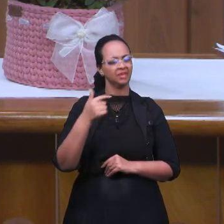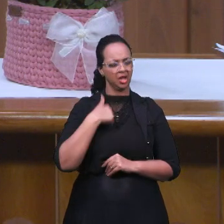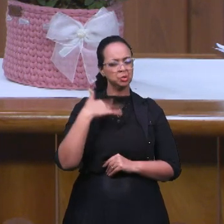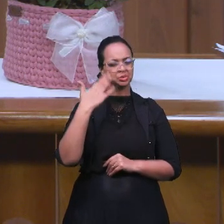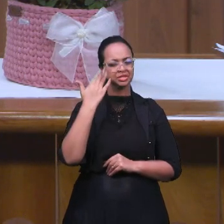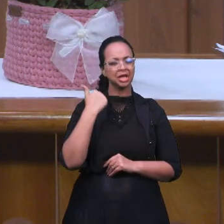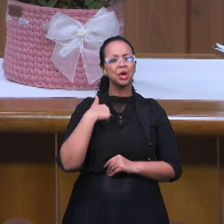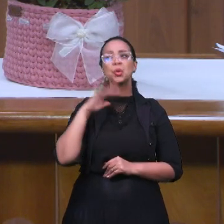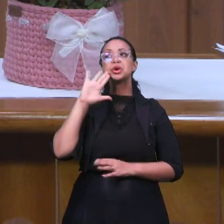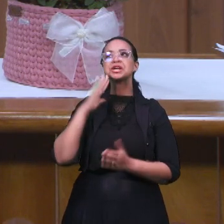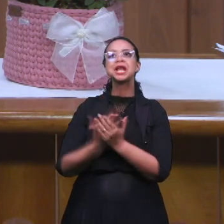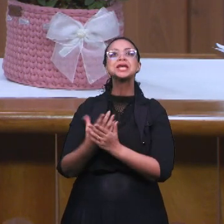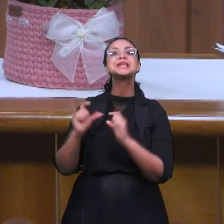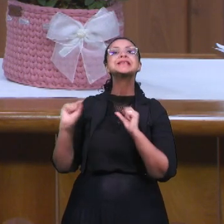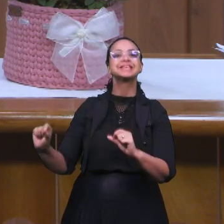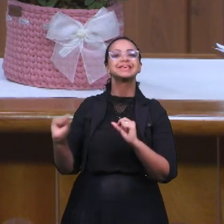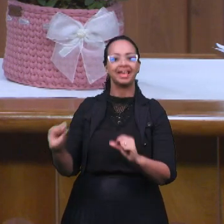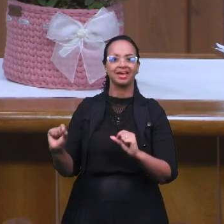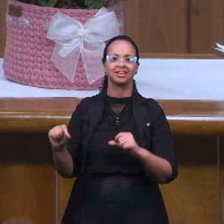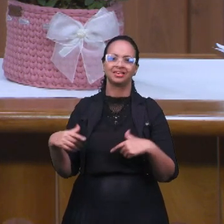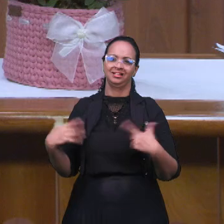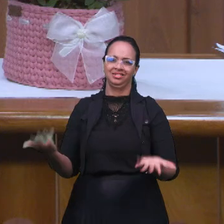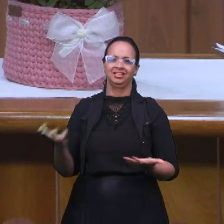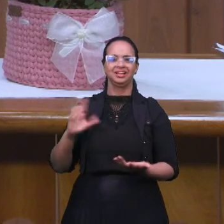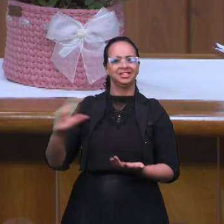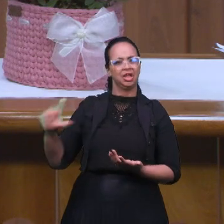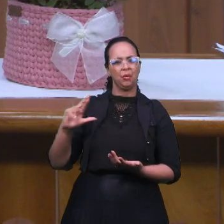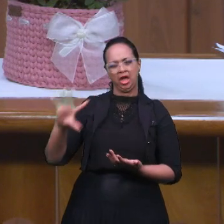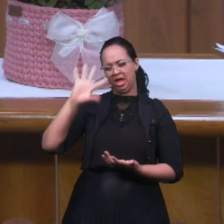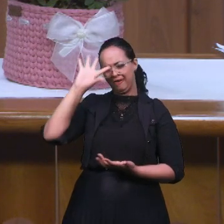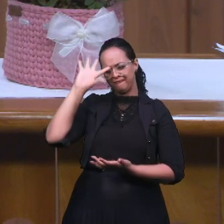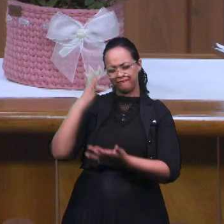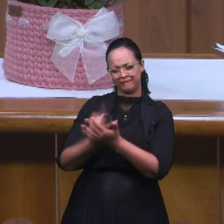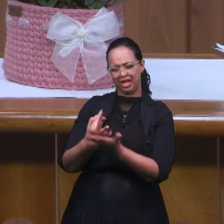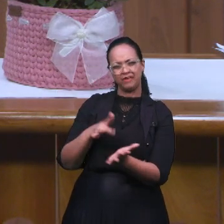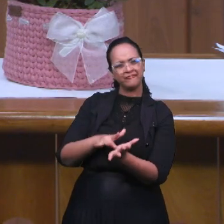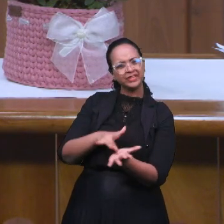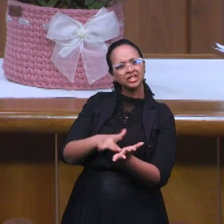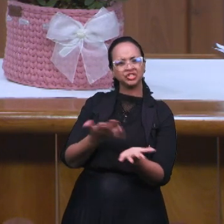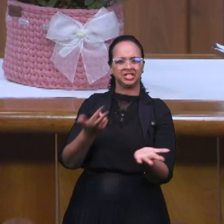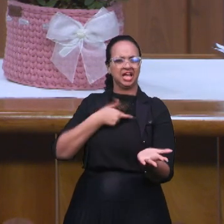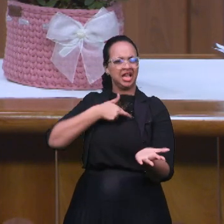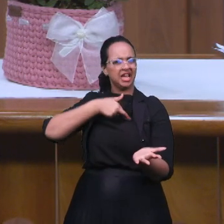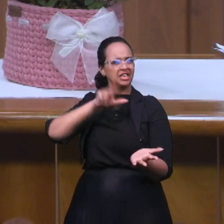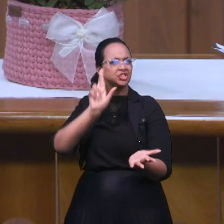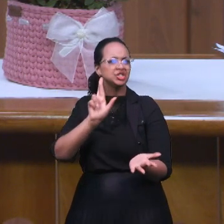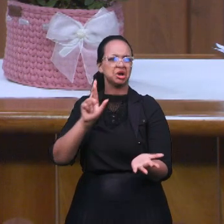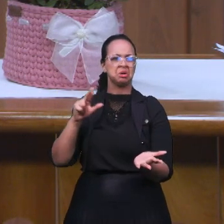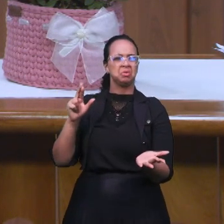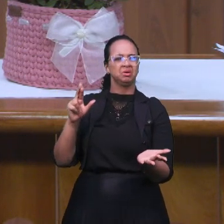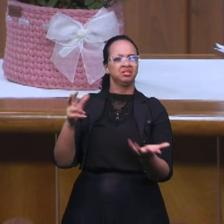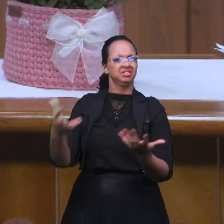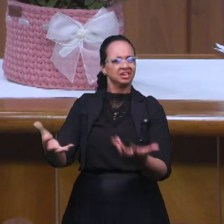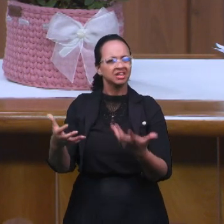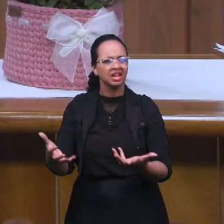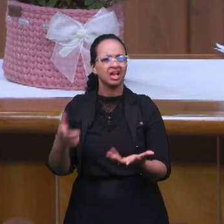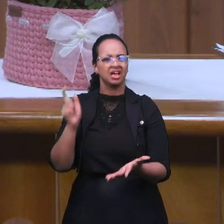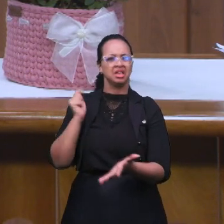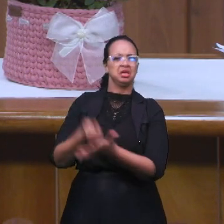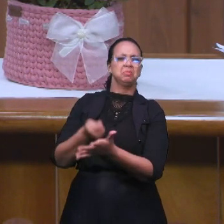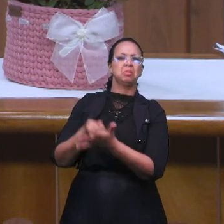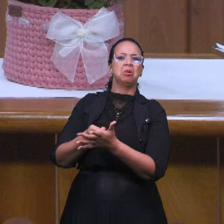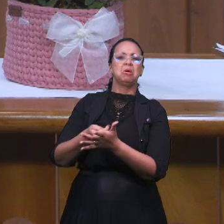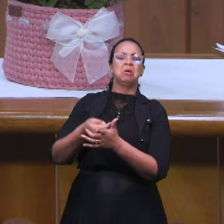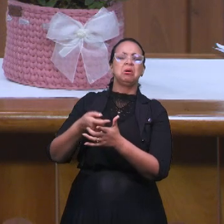crido. Então, meus irmãos, não é uma fé fingida, não é uma religião que nós estamos querendo impor na cabeça de